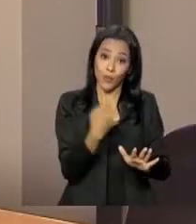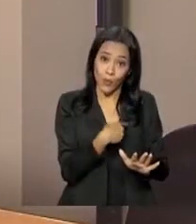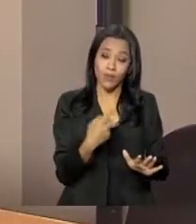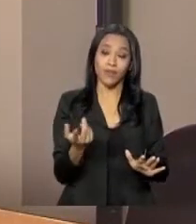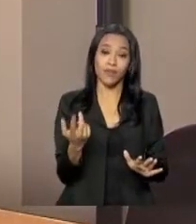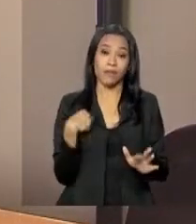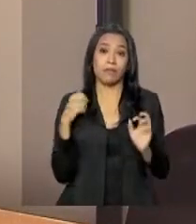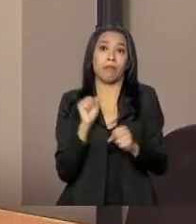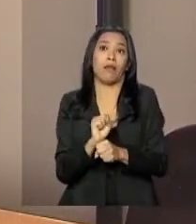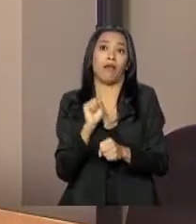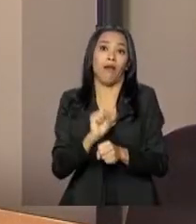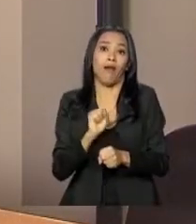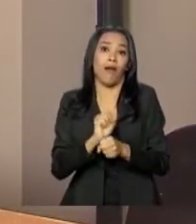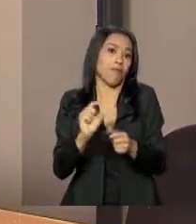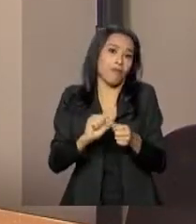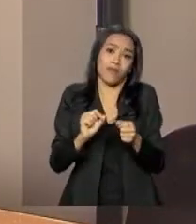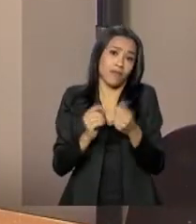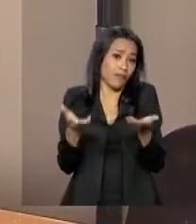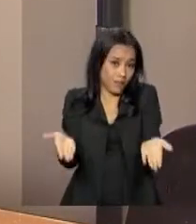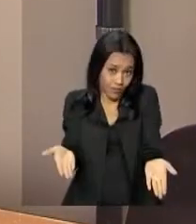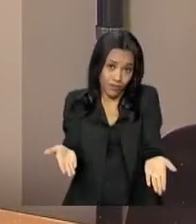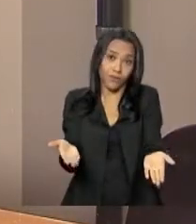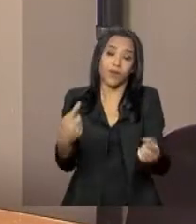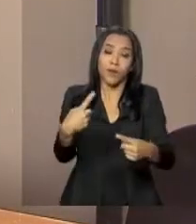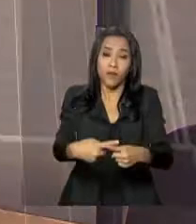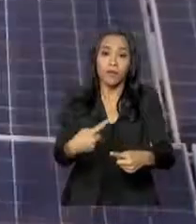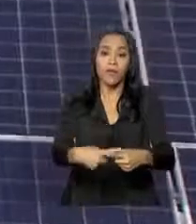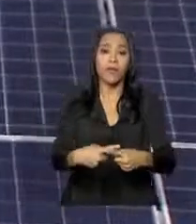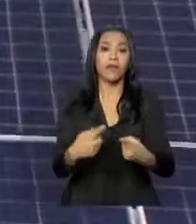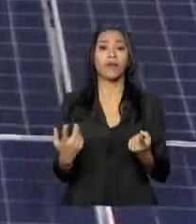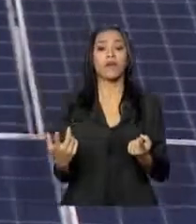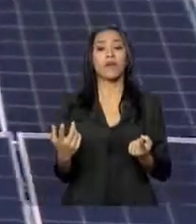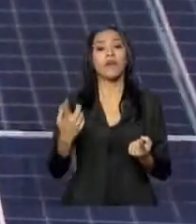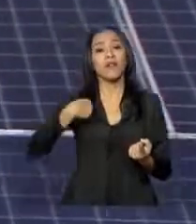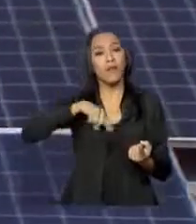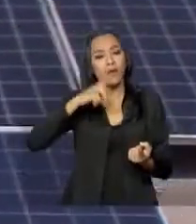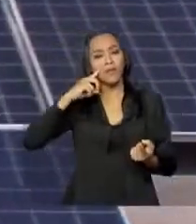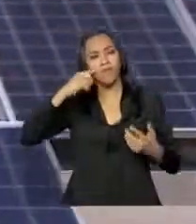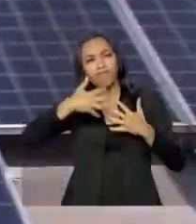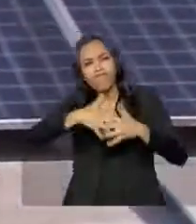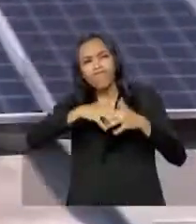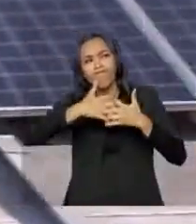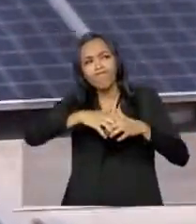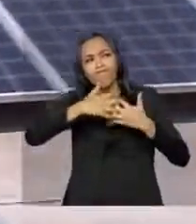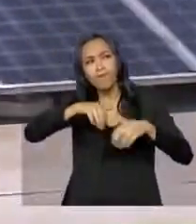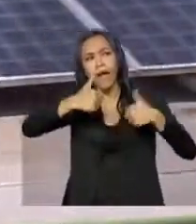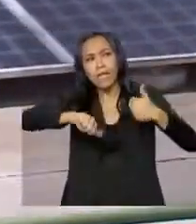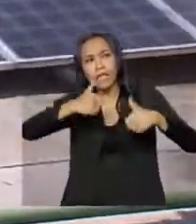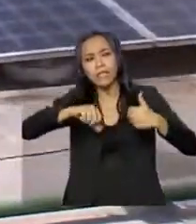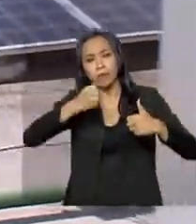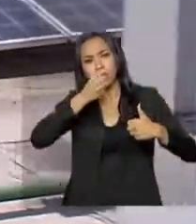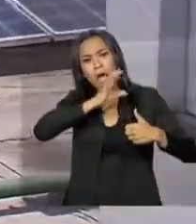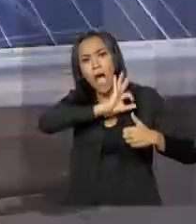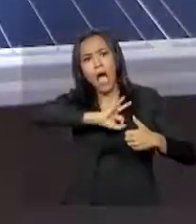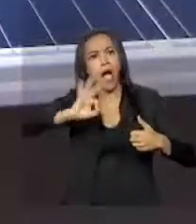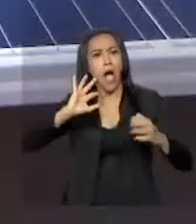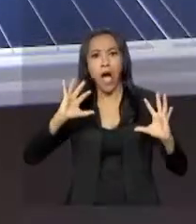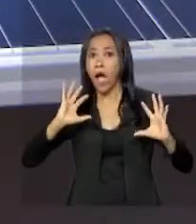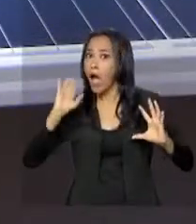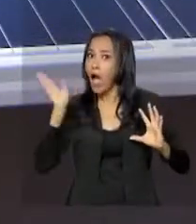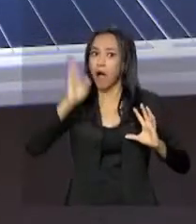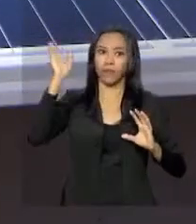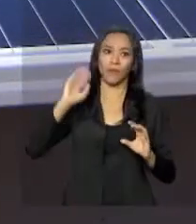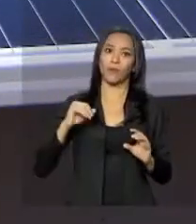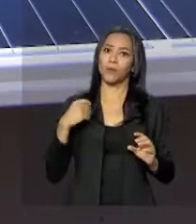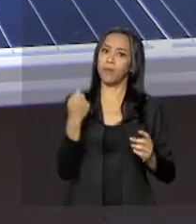deve esperar para fazer esse tipo de investimento, porque a gente faz as análises, vê que o retorno realmente é rápido, você tem um